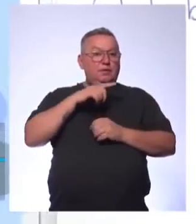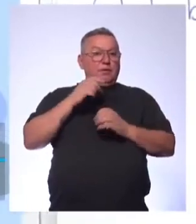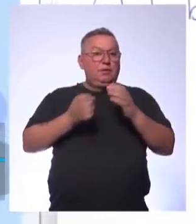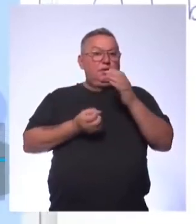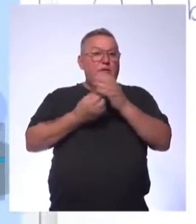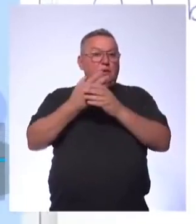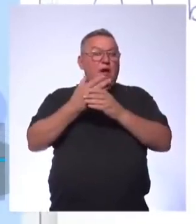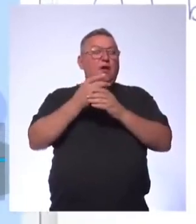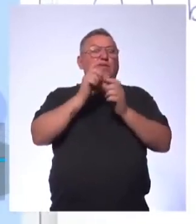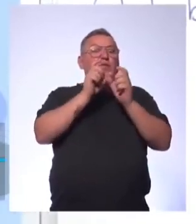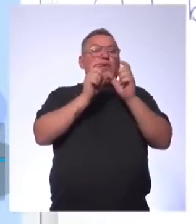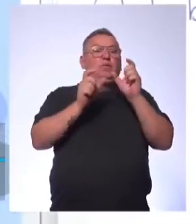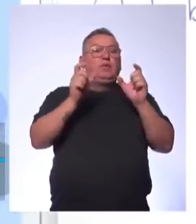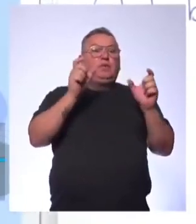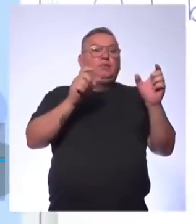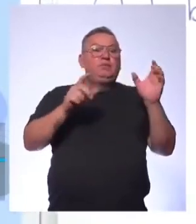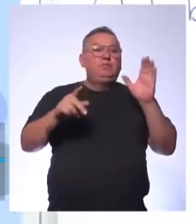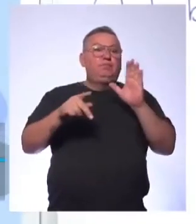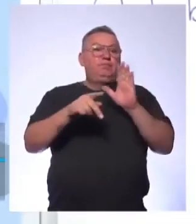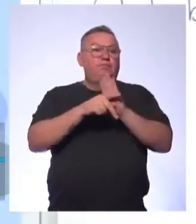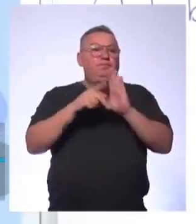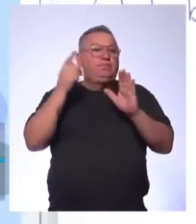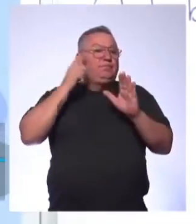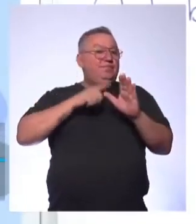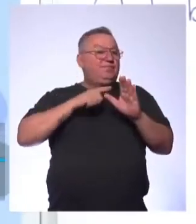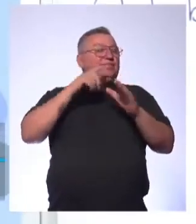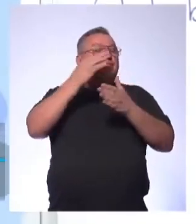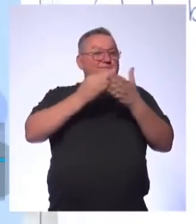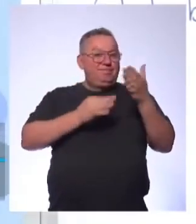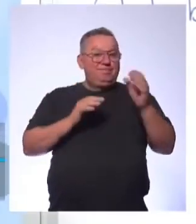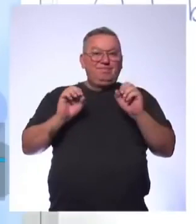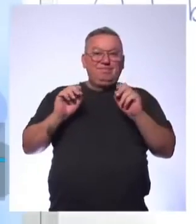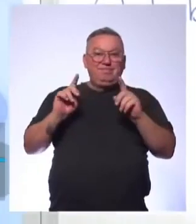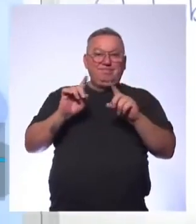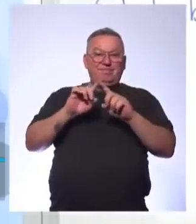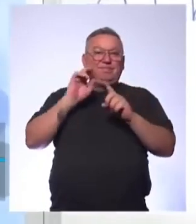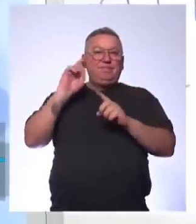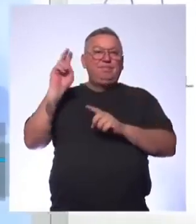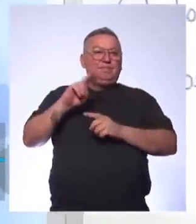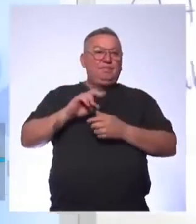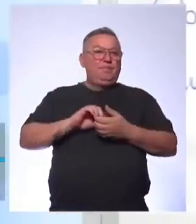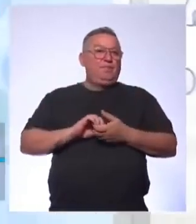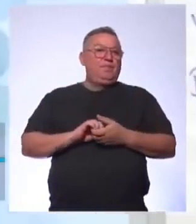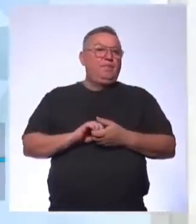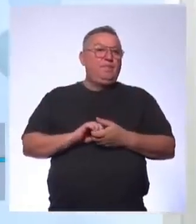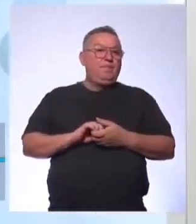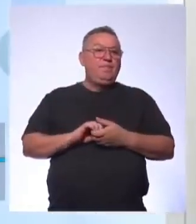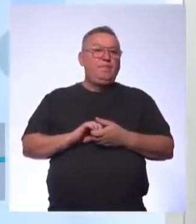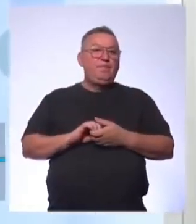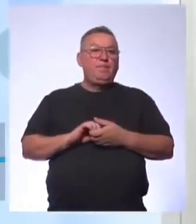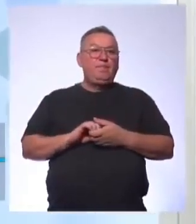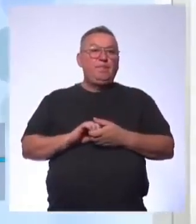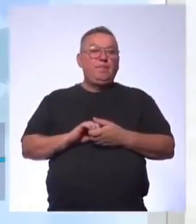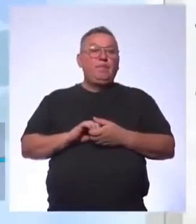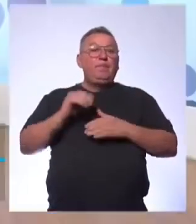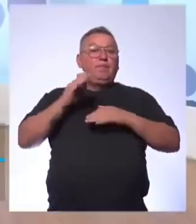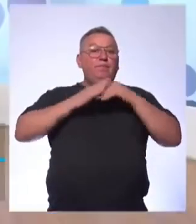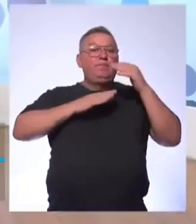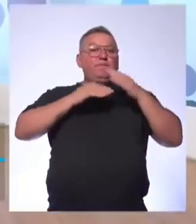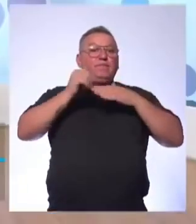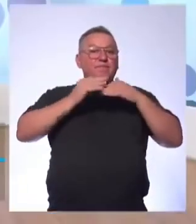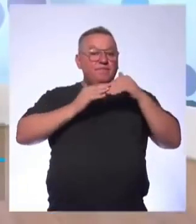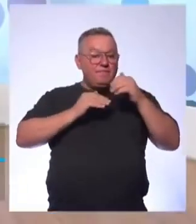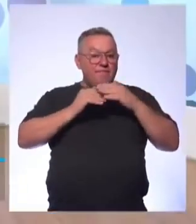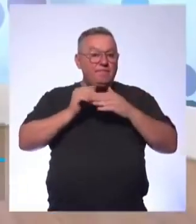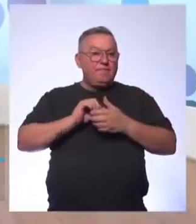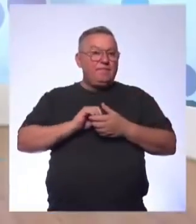criar um vocabulário para construir o seu texto, ok? Então vamos lá? Eu vou colocar agora a habilidade, né? Vamos